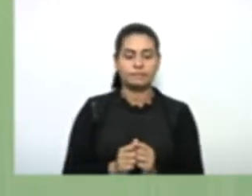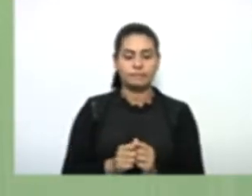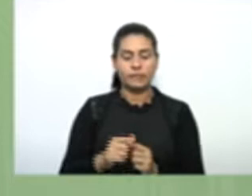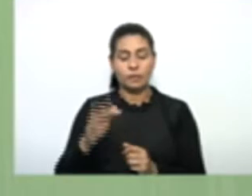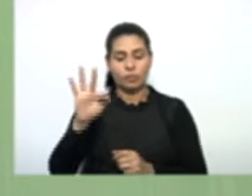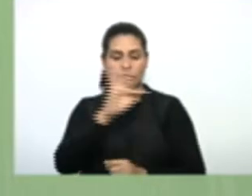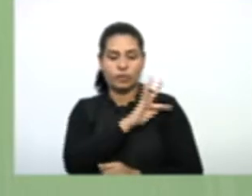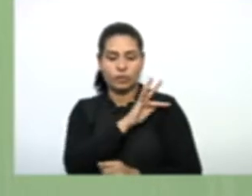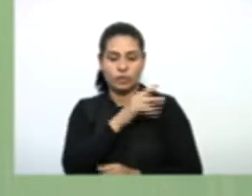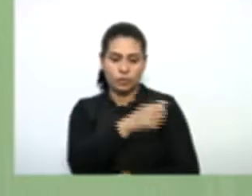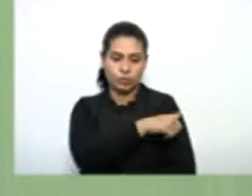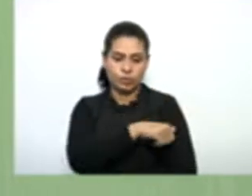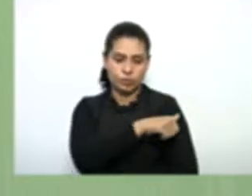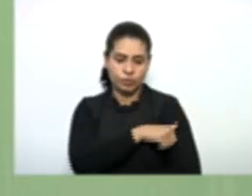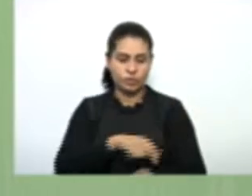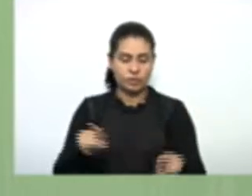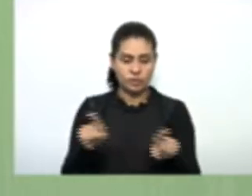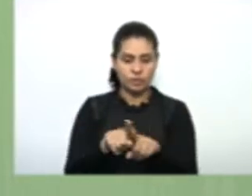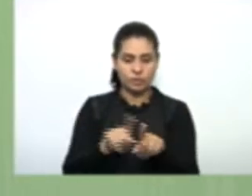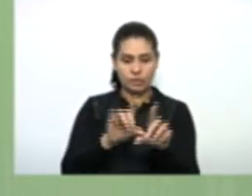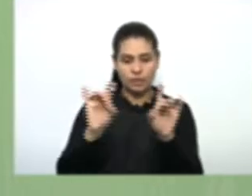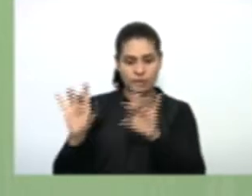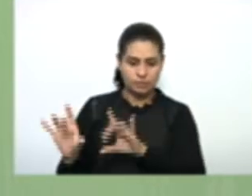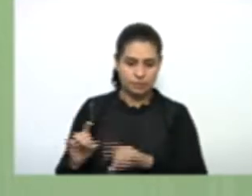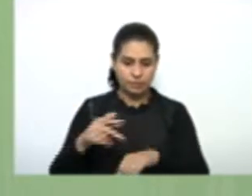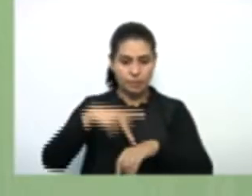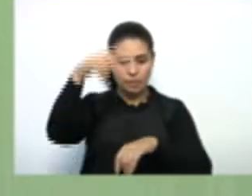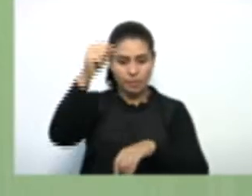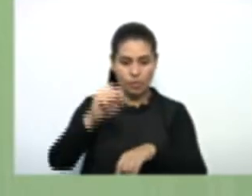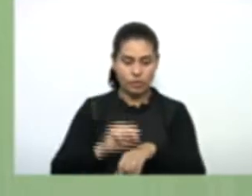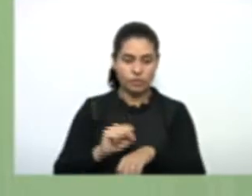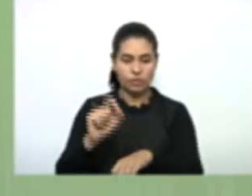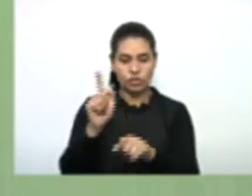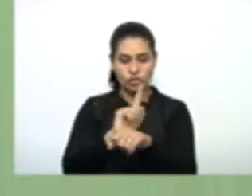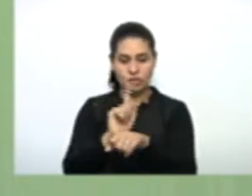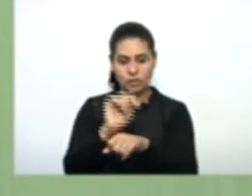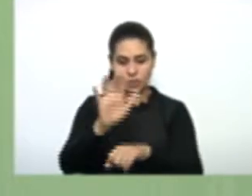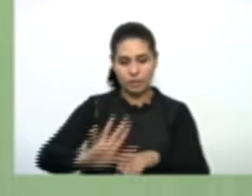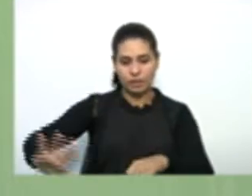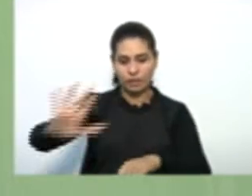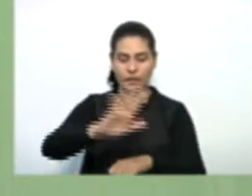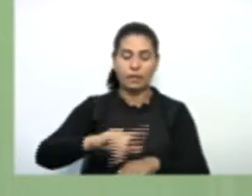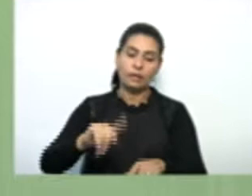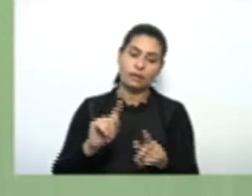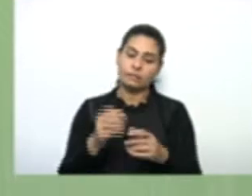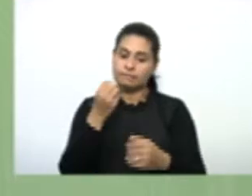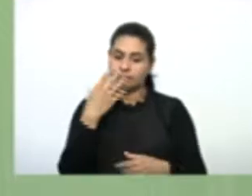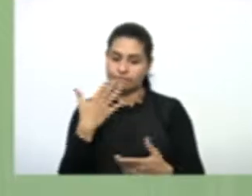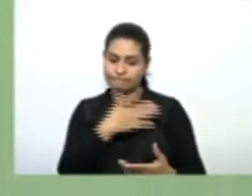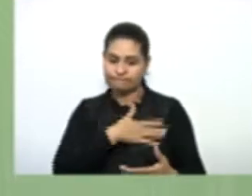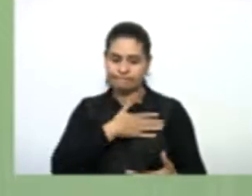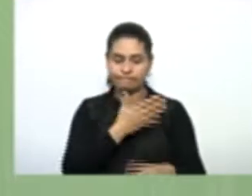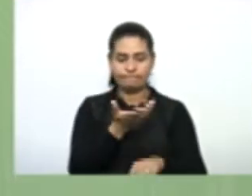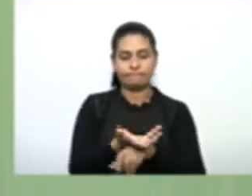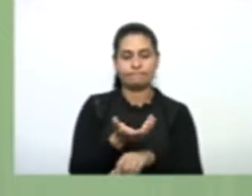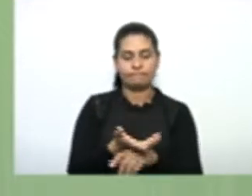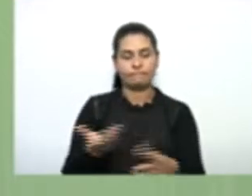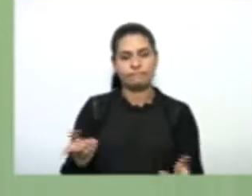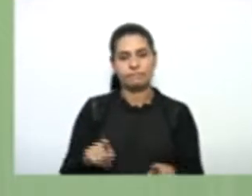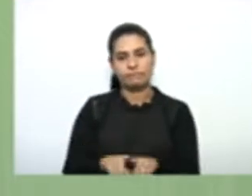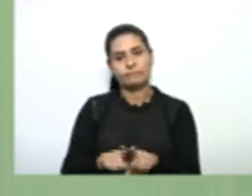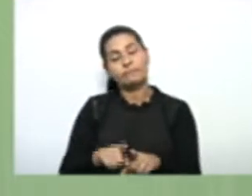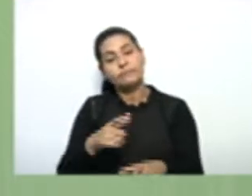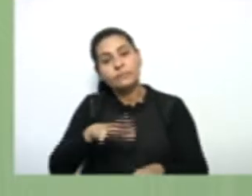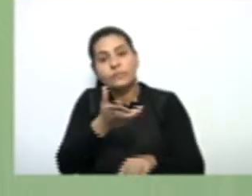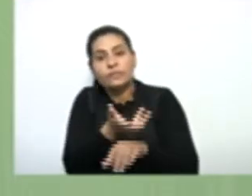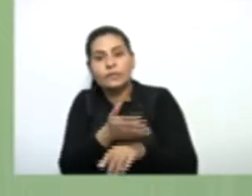Janeiro e ele é especialista em gestão ambiental. Juntos nós preparamos esse material para vocês, esperamos que vocês gostem dessa disciplina. Ela é uma